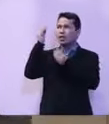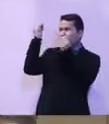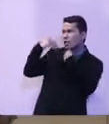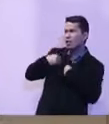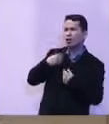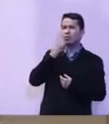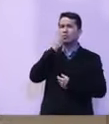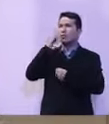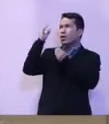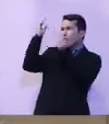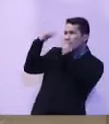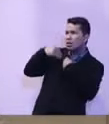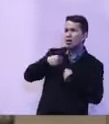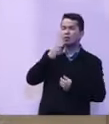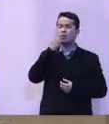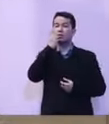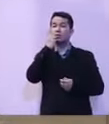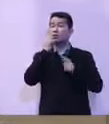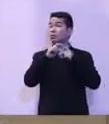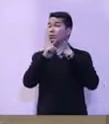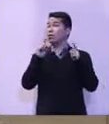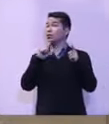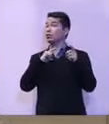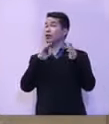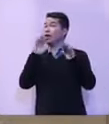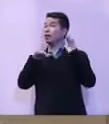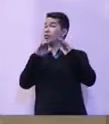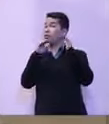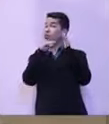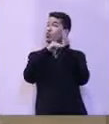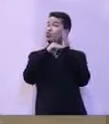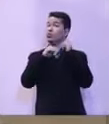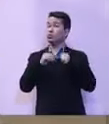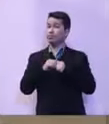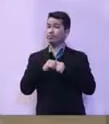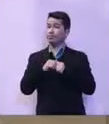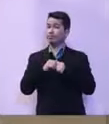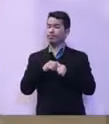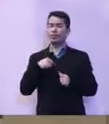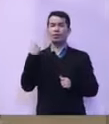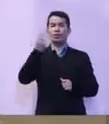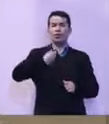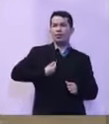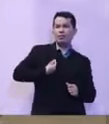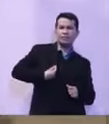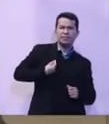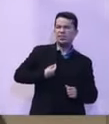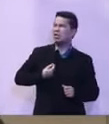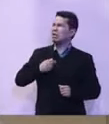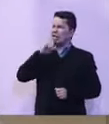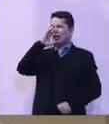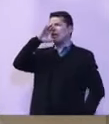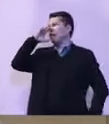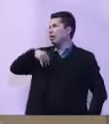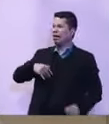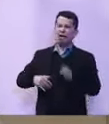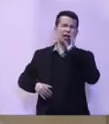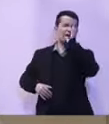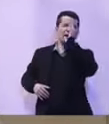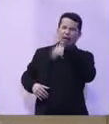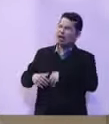última. De repente vai acontecer uma última vez. E se por toda a nossa vida nós fomos resistindo à